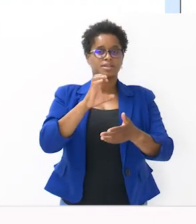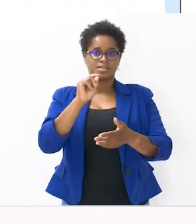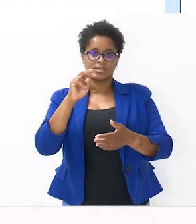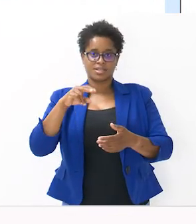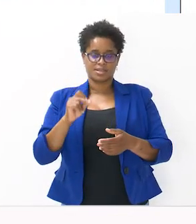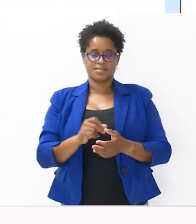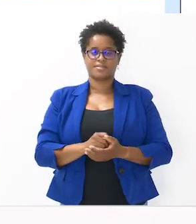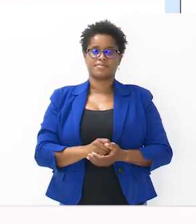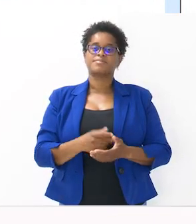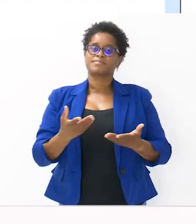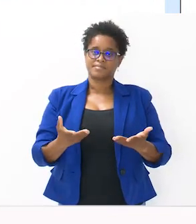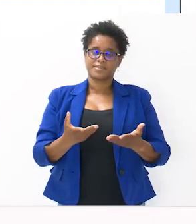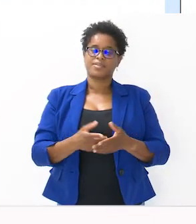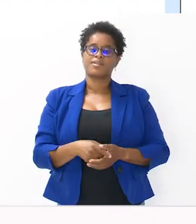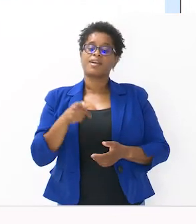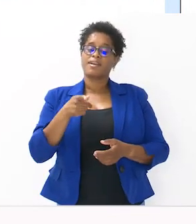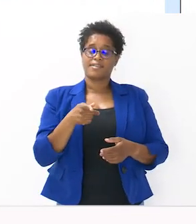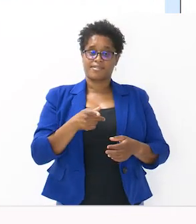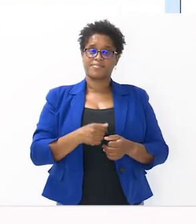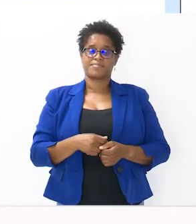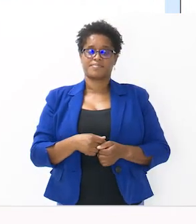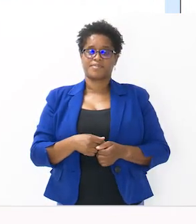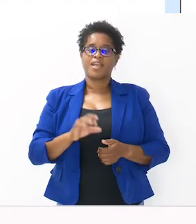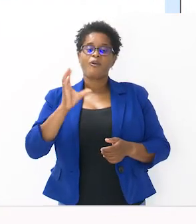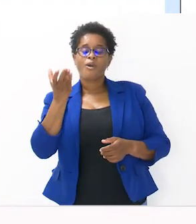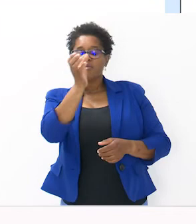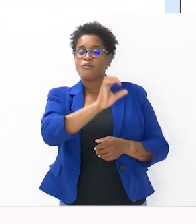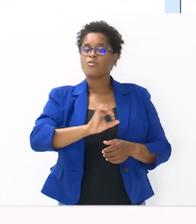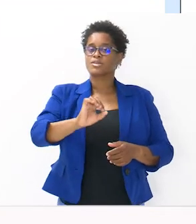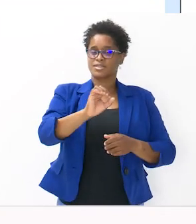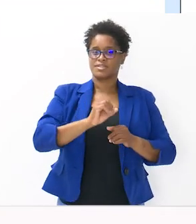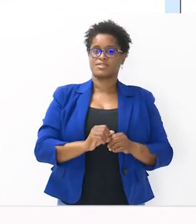cena, não é? Então aqui, quando vocês